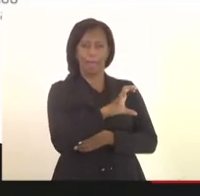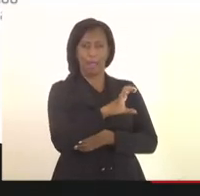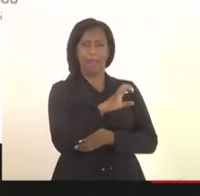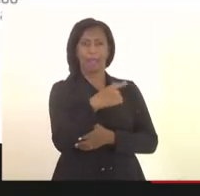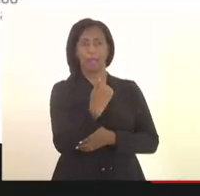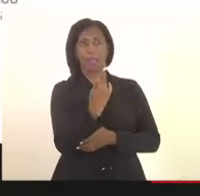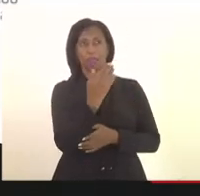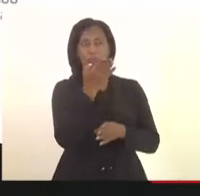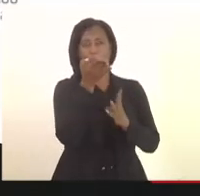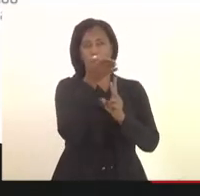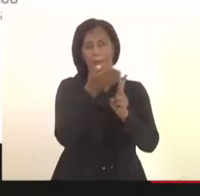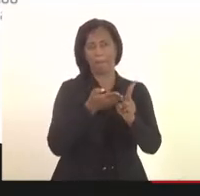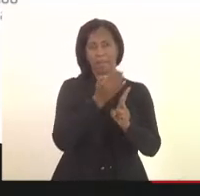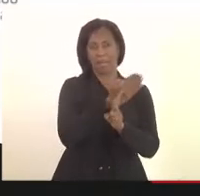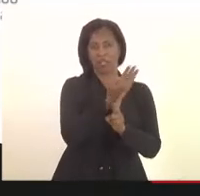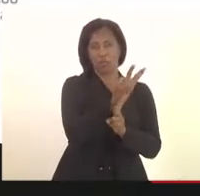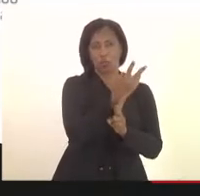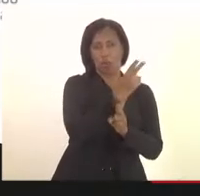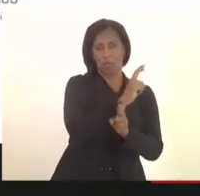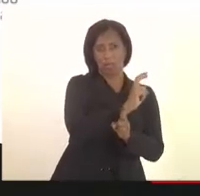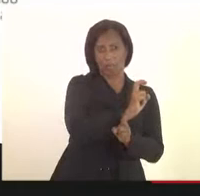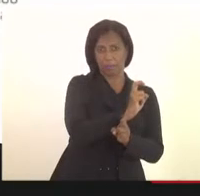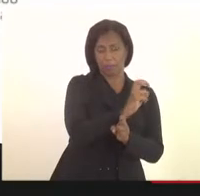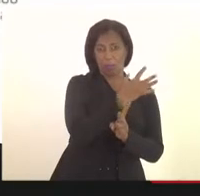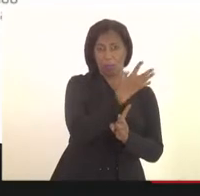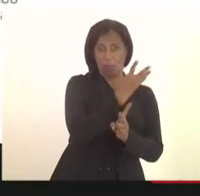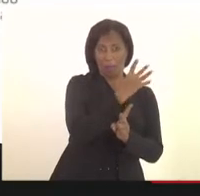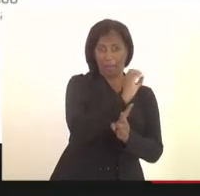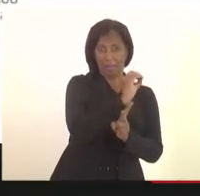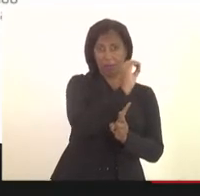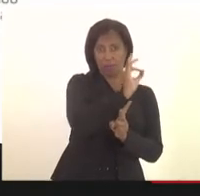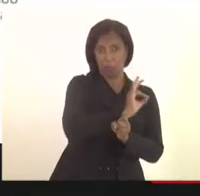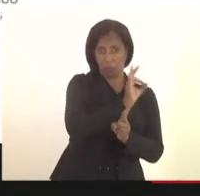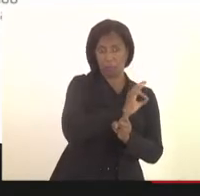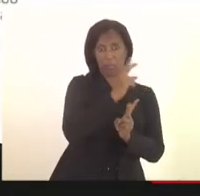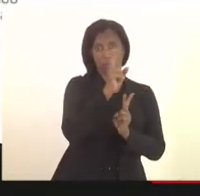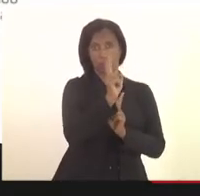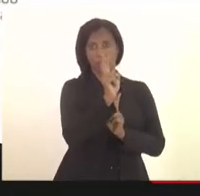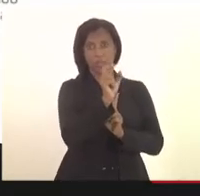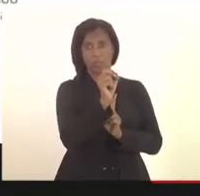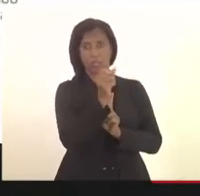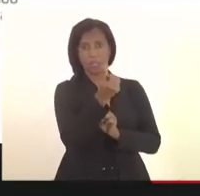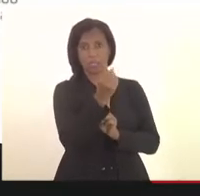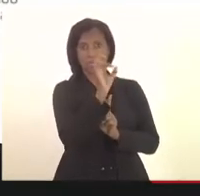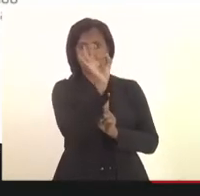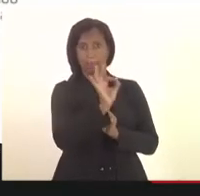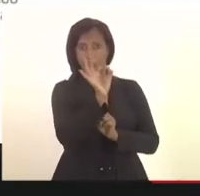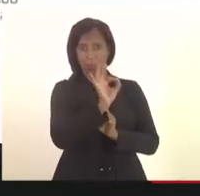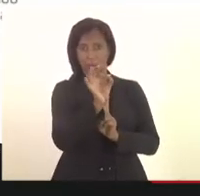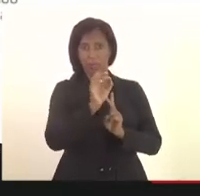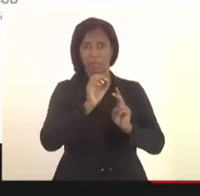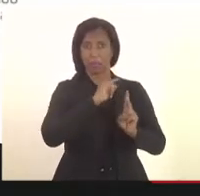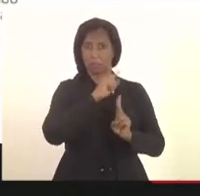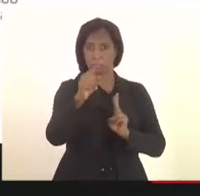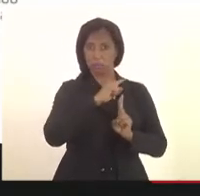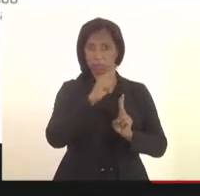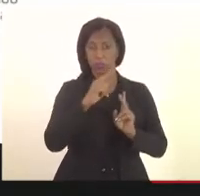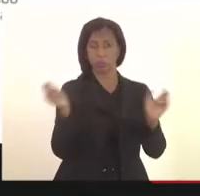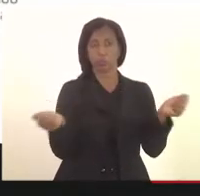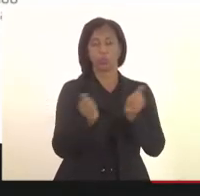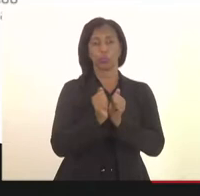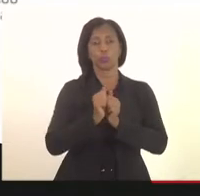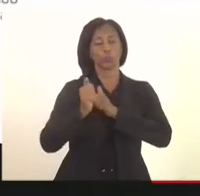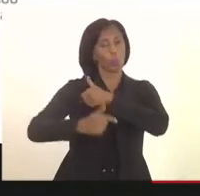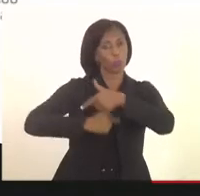e 40% Sinopec, e com foco em atuação, exploração e produção em upstream.